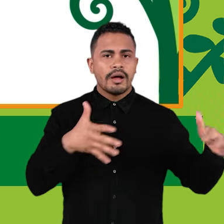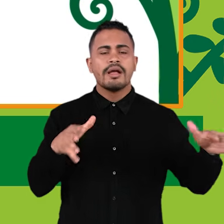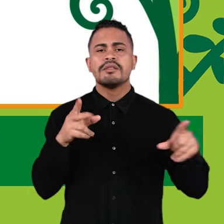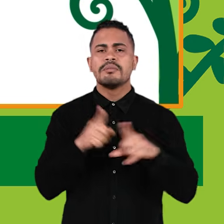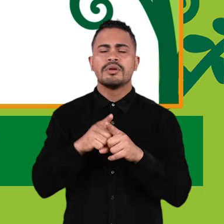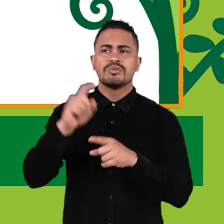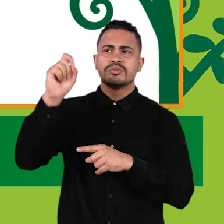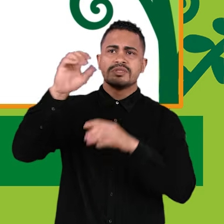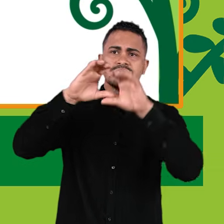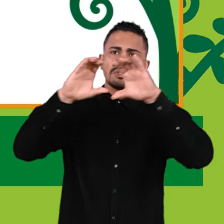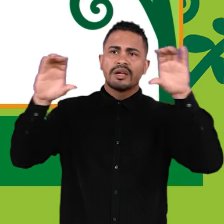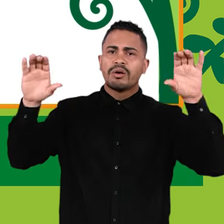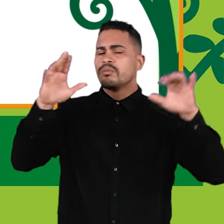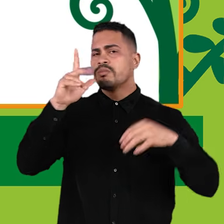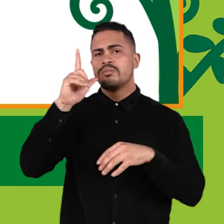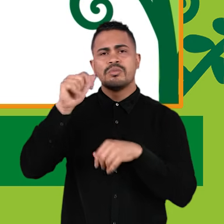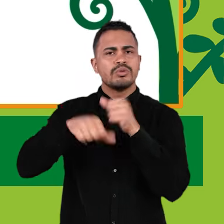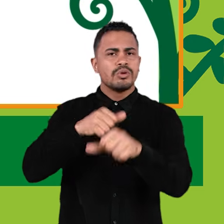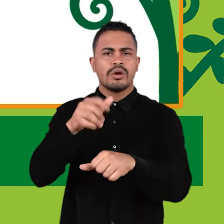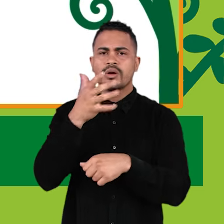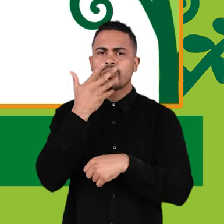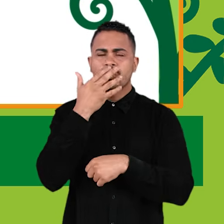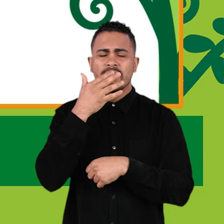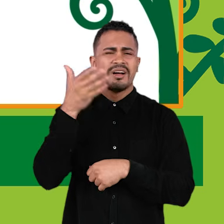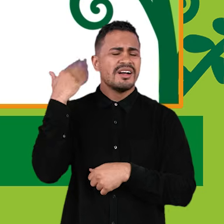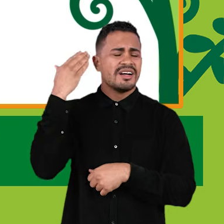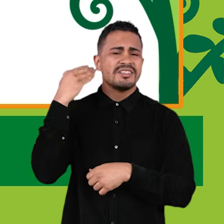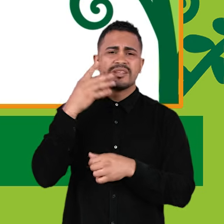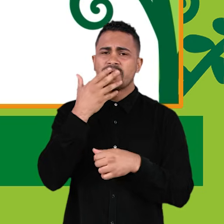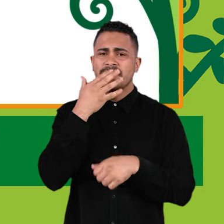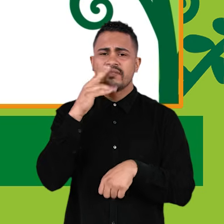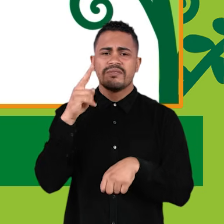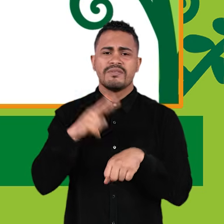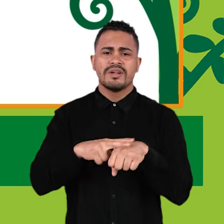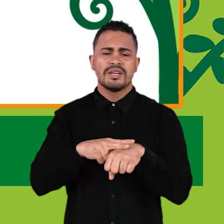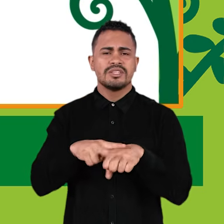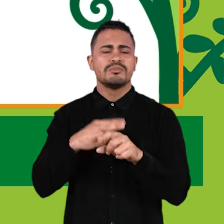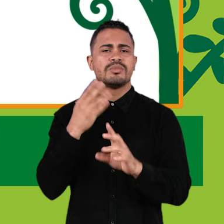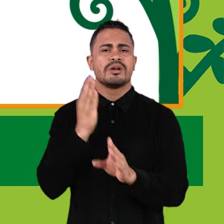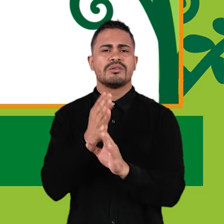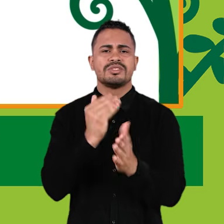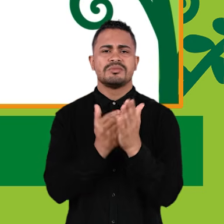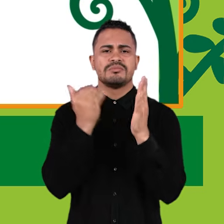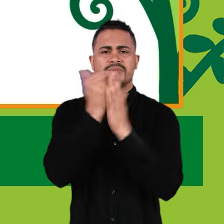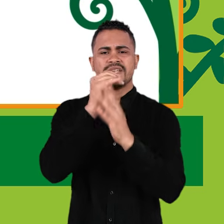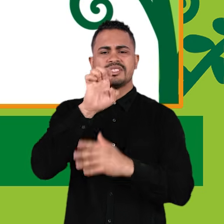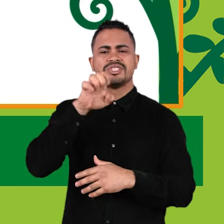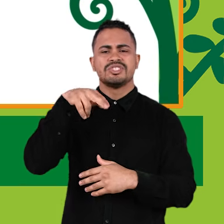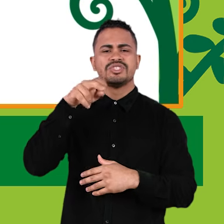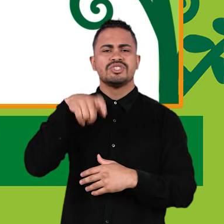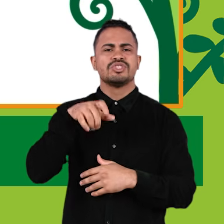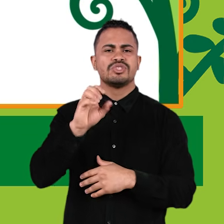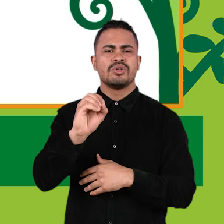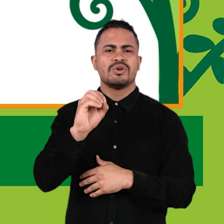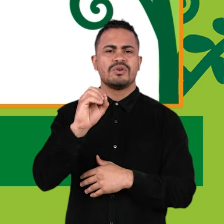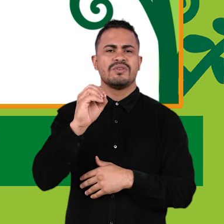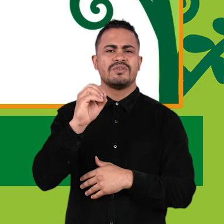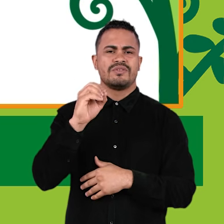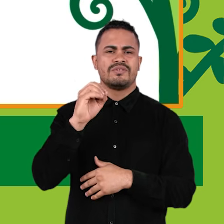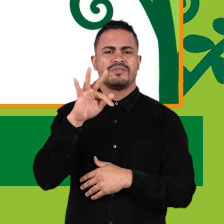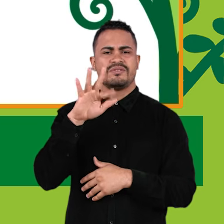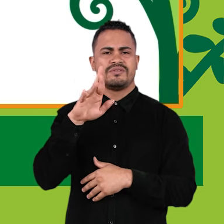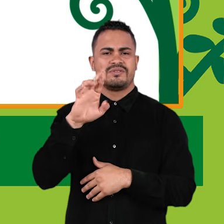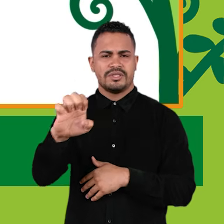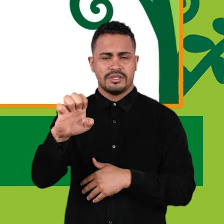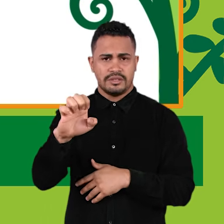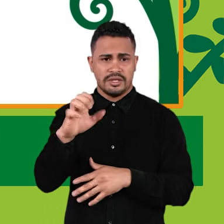mudaram. Nosso mar, nosso oceano e o nosso céu eram totalmente verdes pelo excesso de enxofre que a gente tinha aqui. Mas o